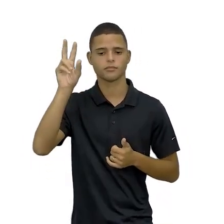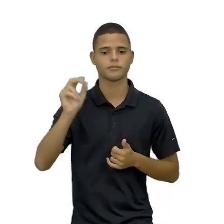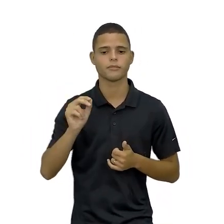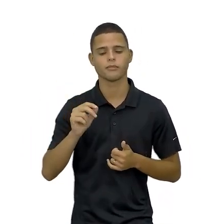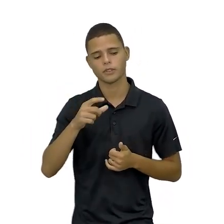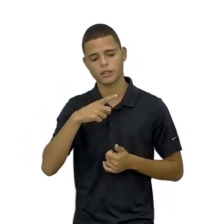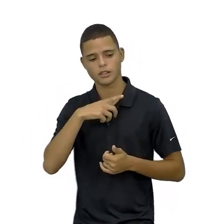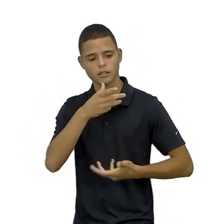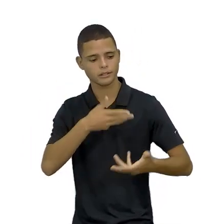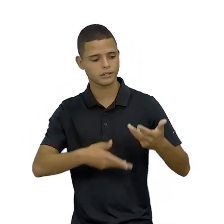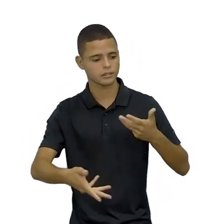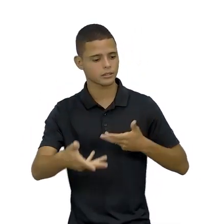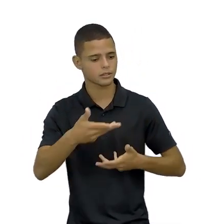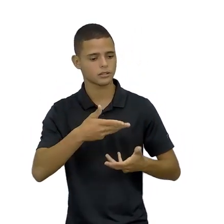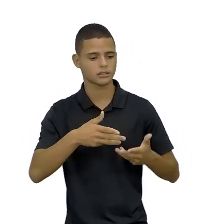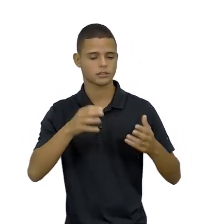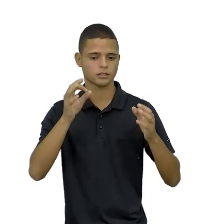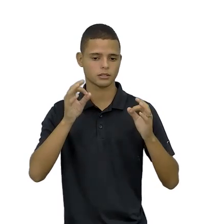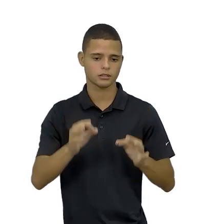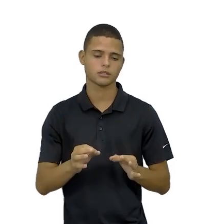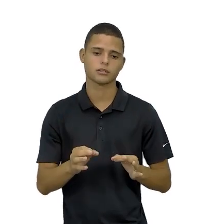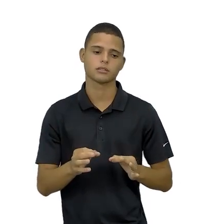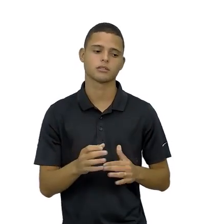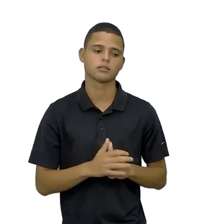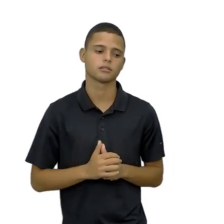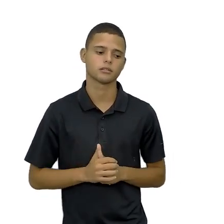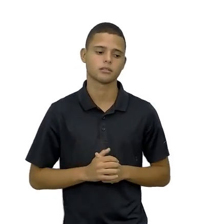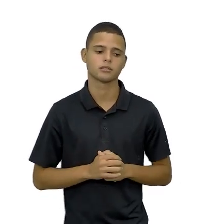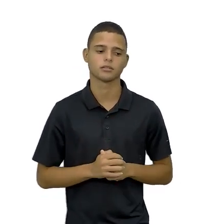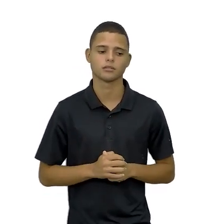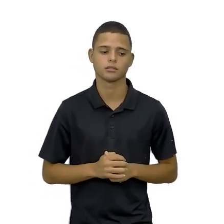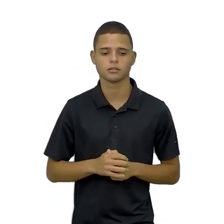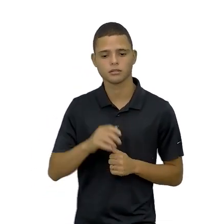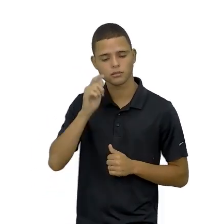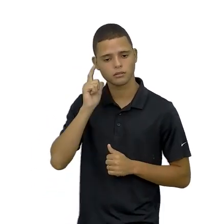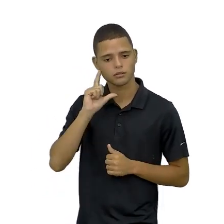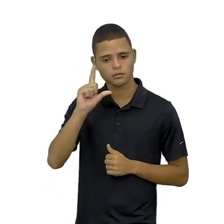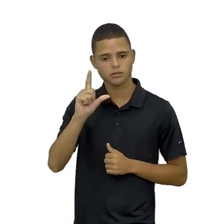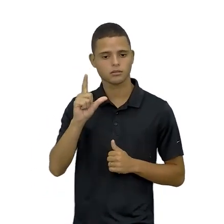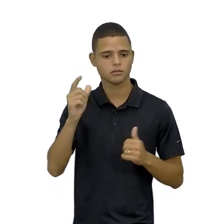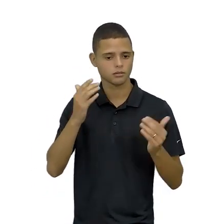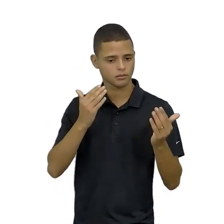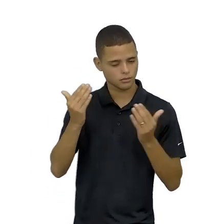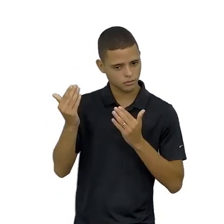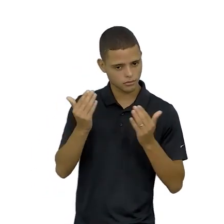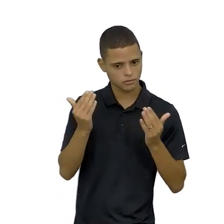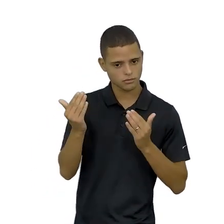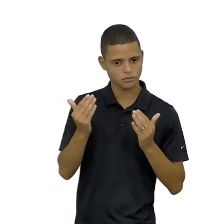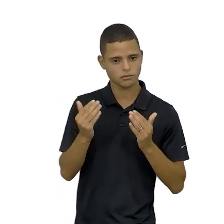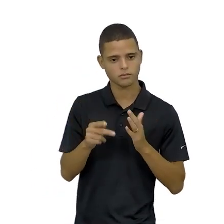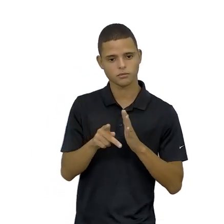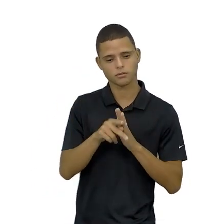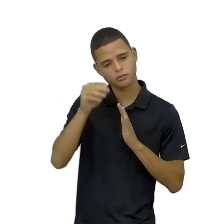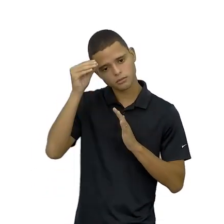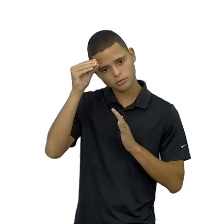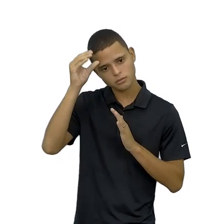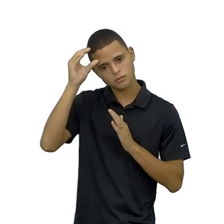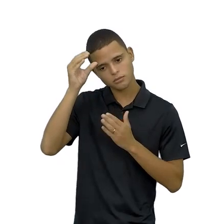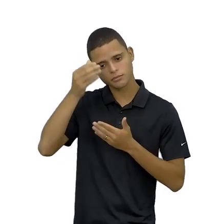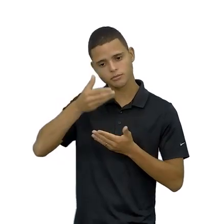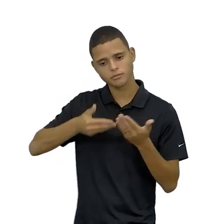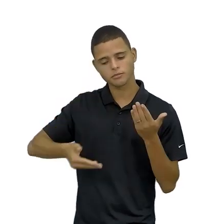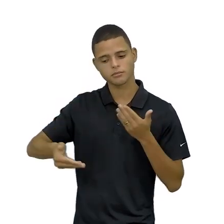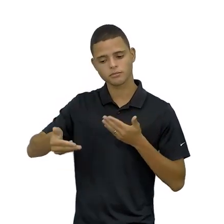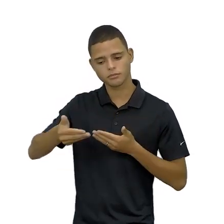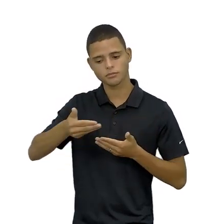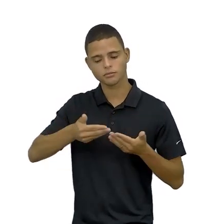uma interação precisa entre eles, para que eles possam, né? Nessa compatibilização de conhecimentos, que